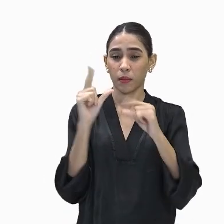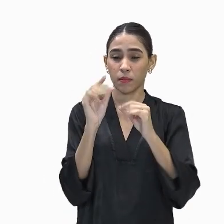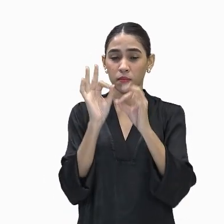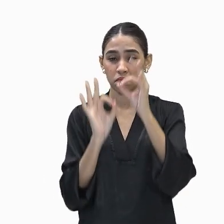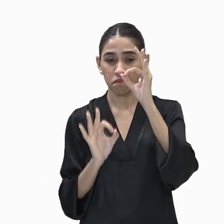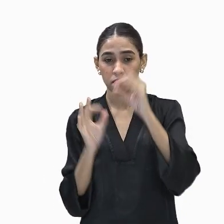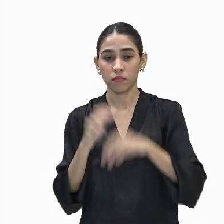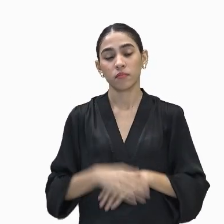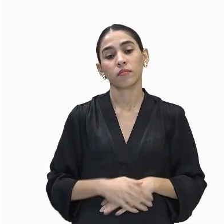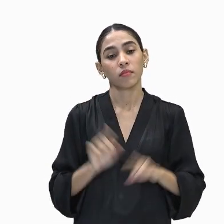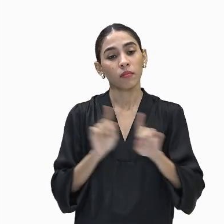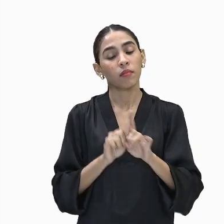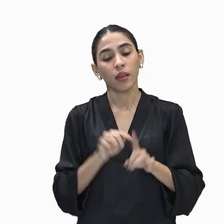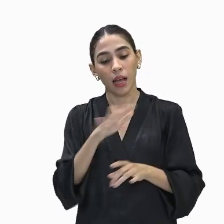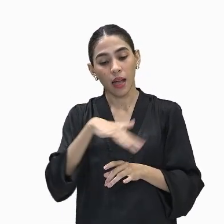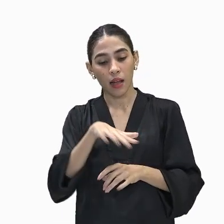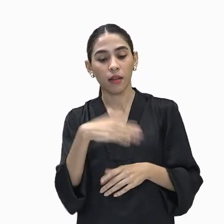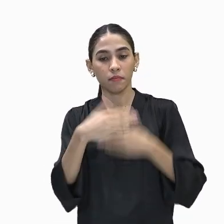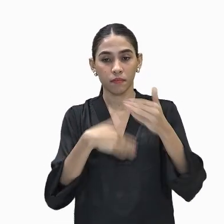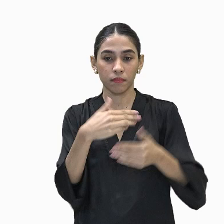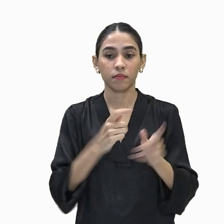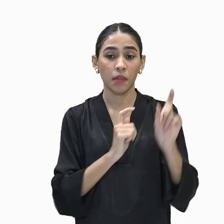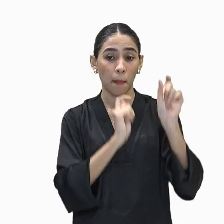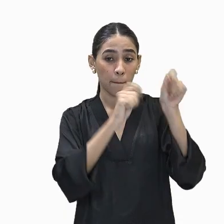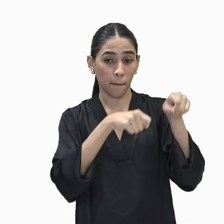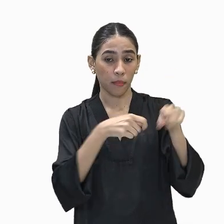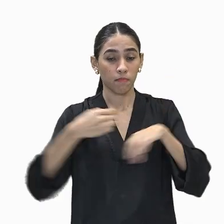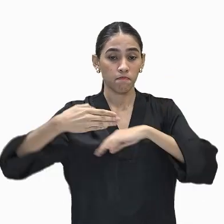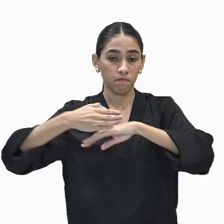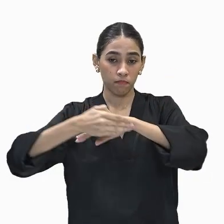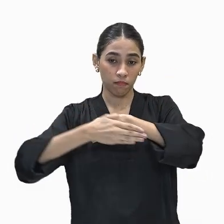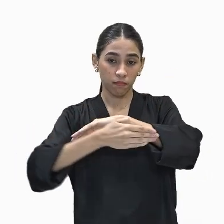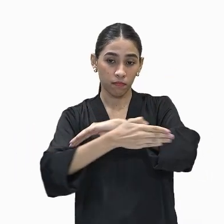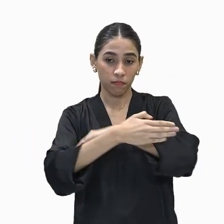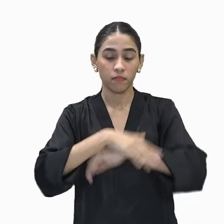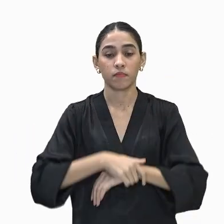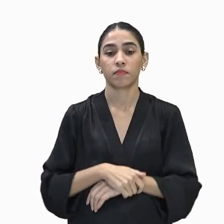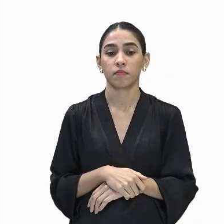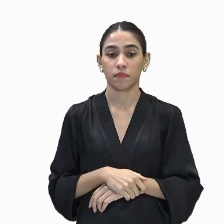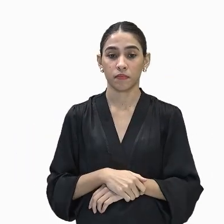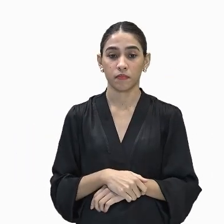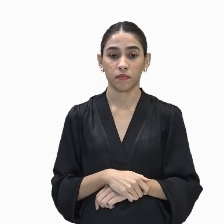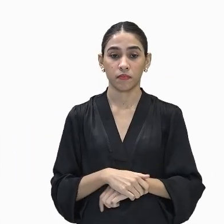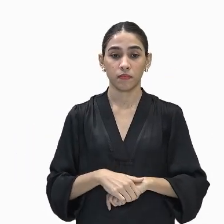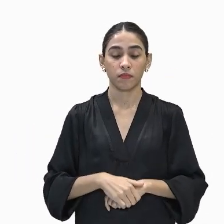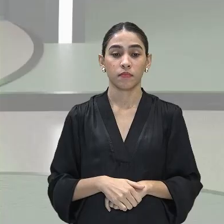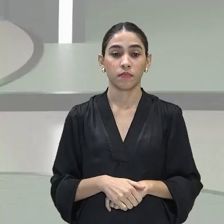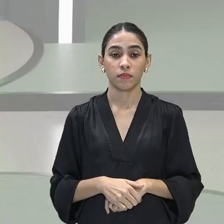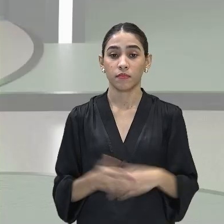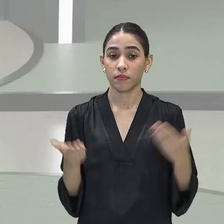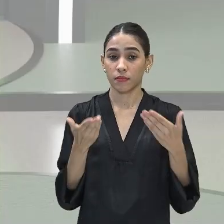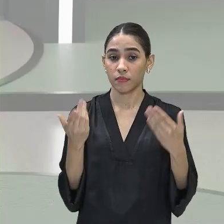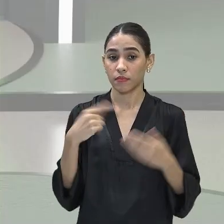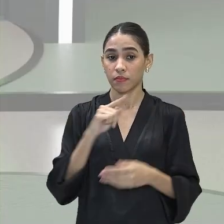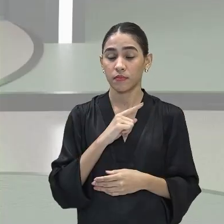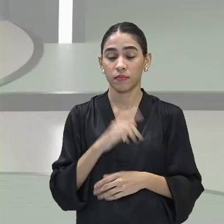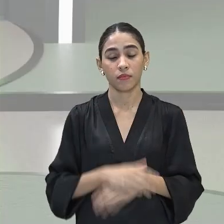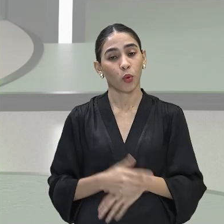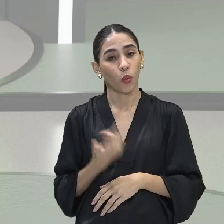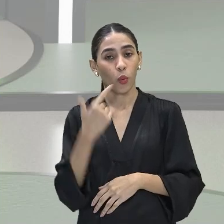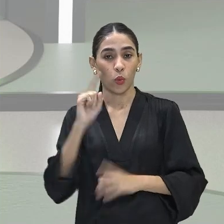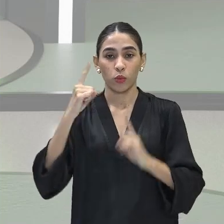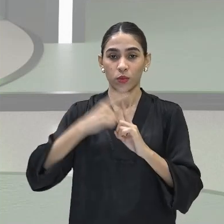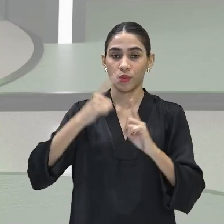também é uma área onde é desenvolvido bastante a pecuária, tá bom? E agora vamos para mais